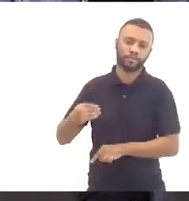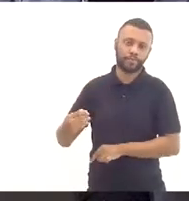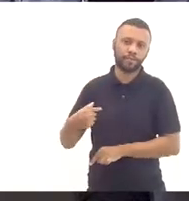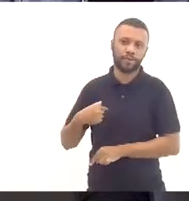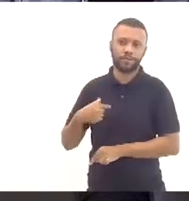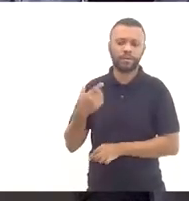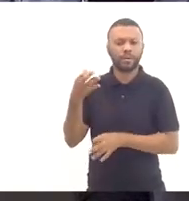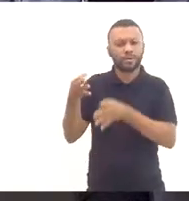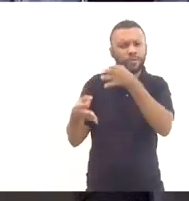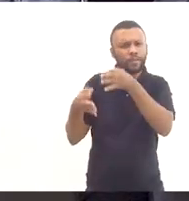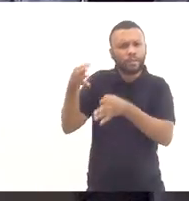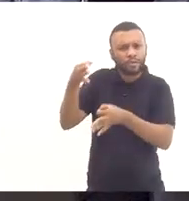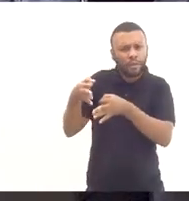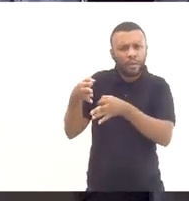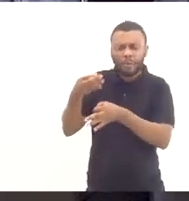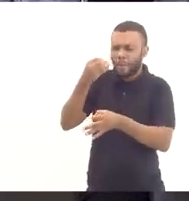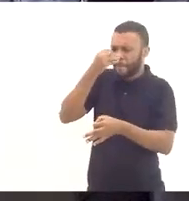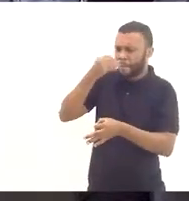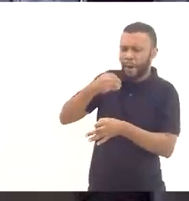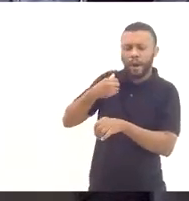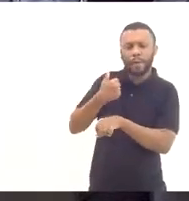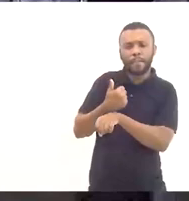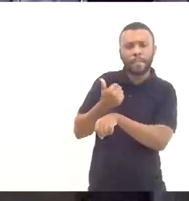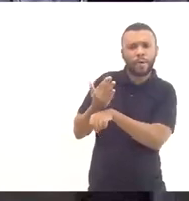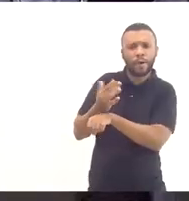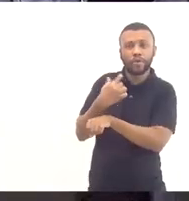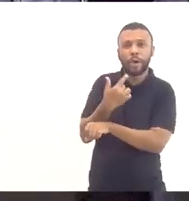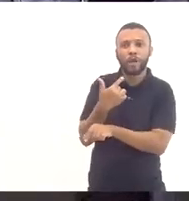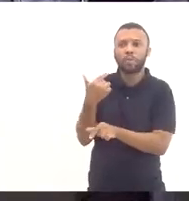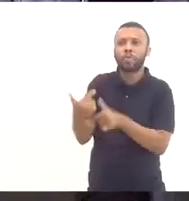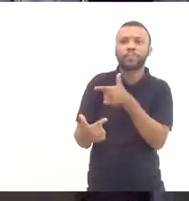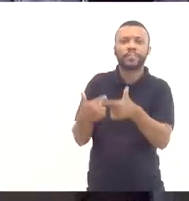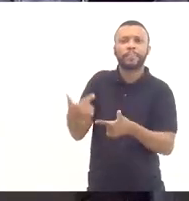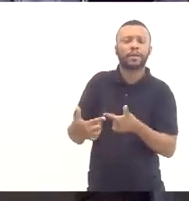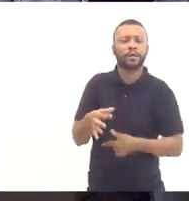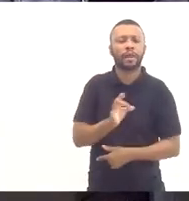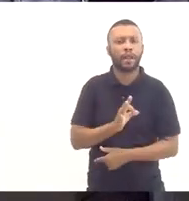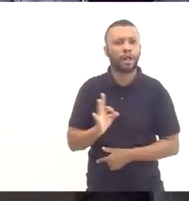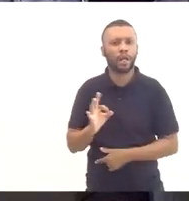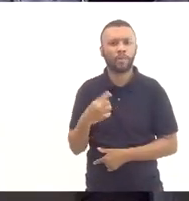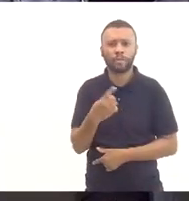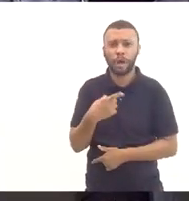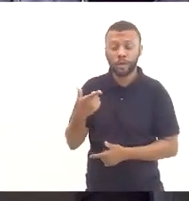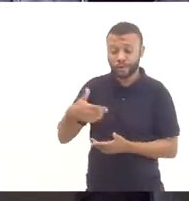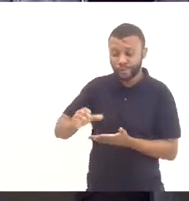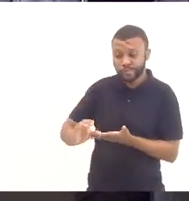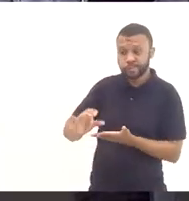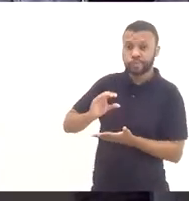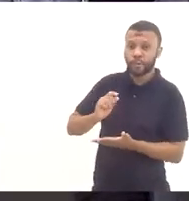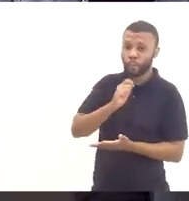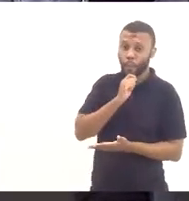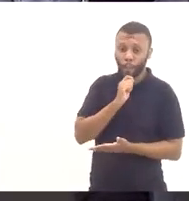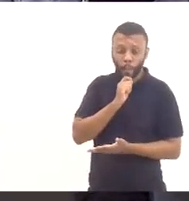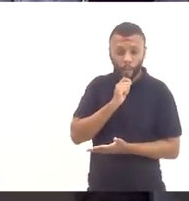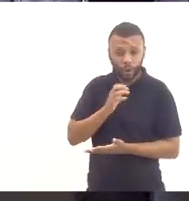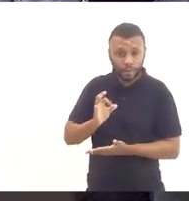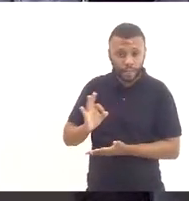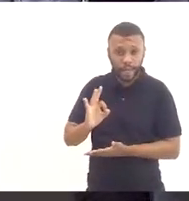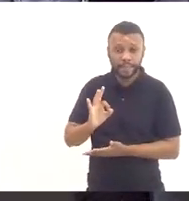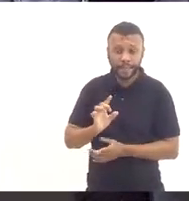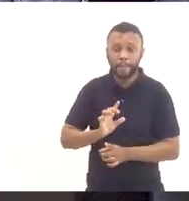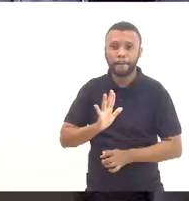nós somos julgados a todo momento que não trabalhamos Nós não somos remunerados mas nós